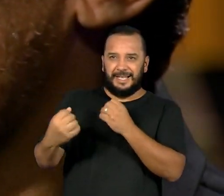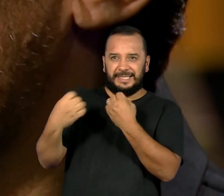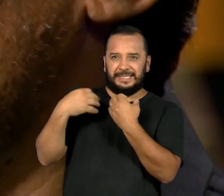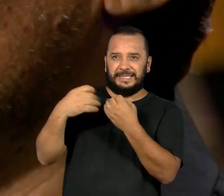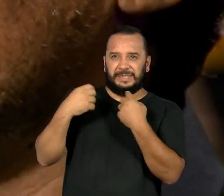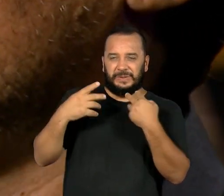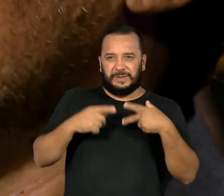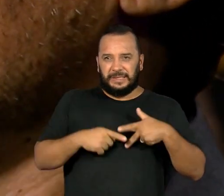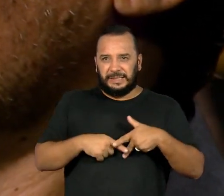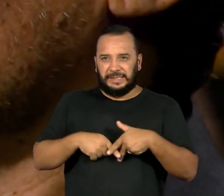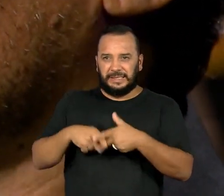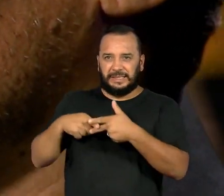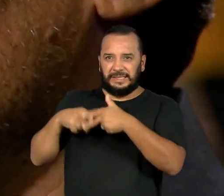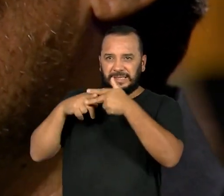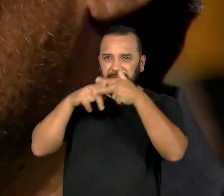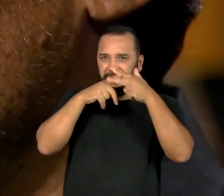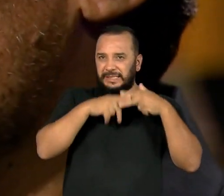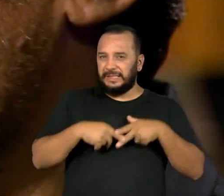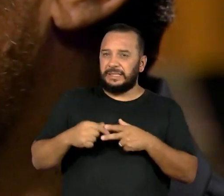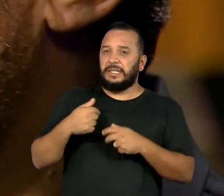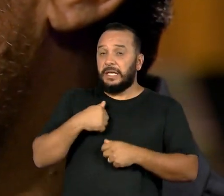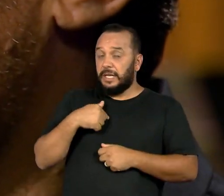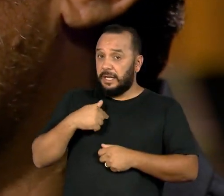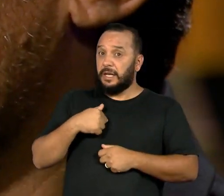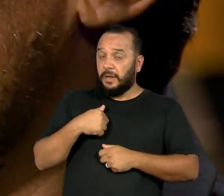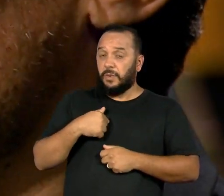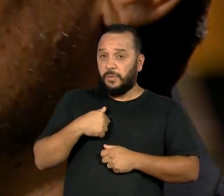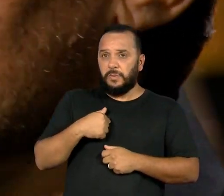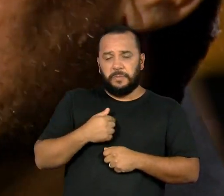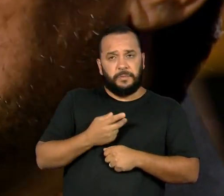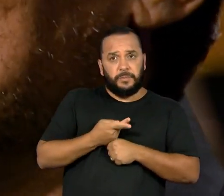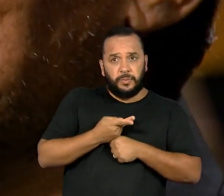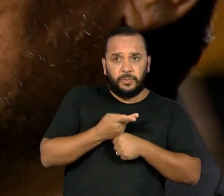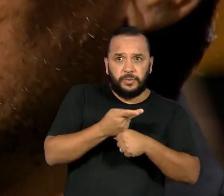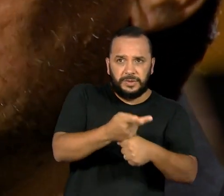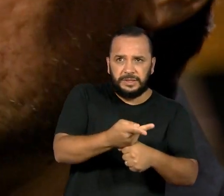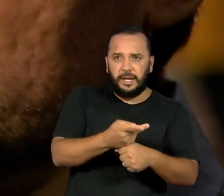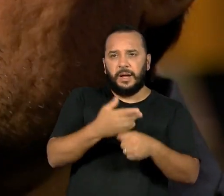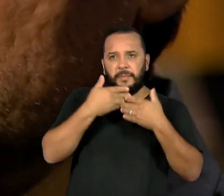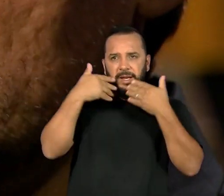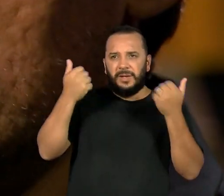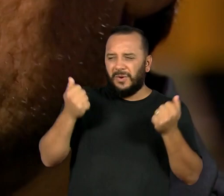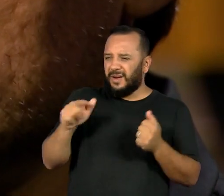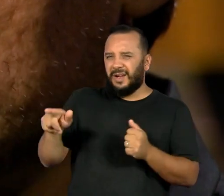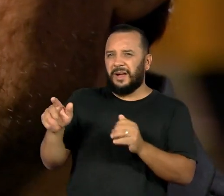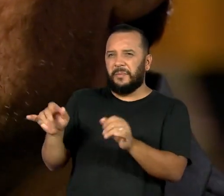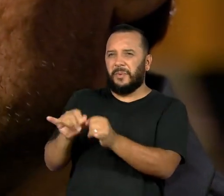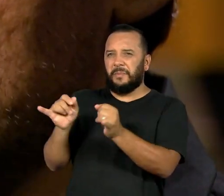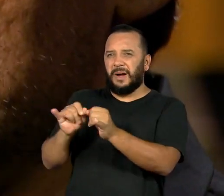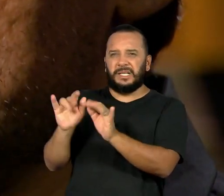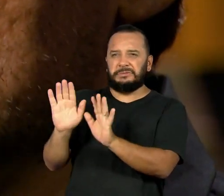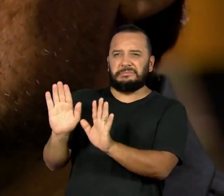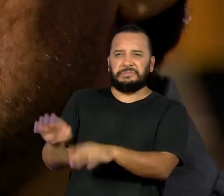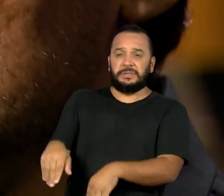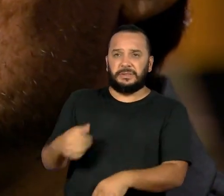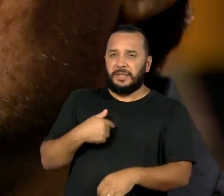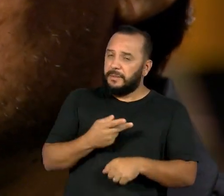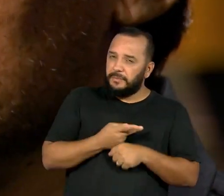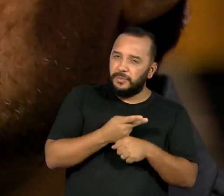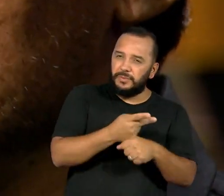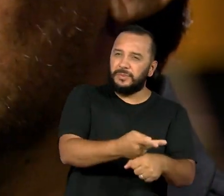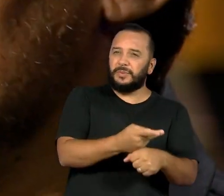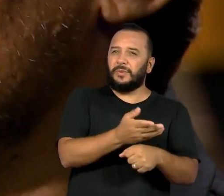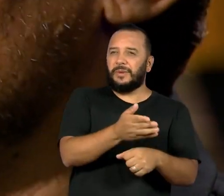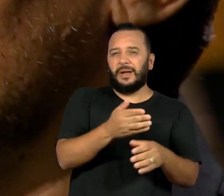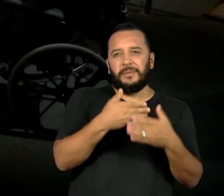a buscar o melhor, a não desperdiçar tempo com aquilo que não vale a pena, o que não é nada simples de ser implementado, né? A